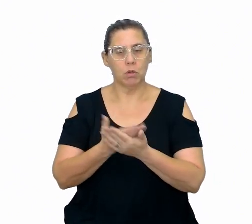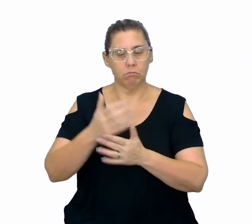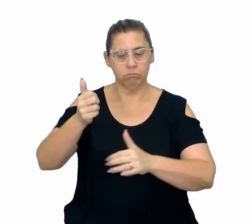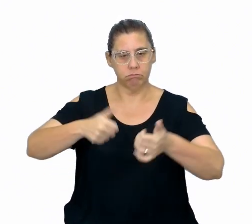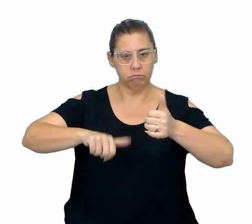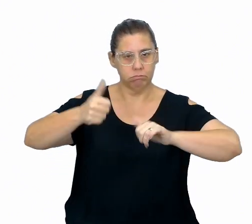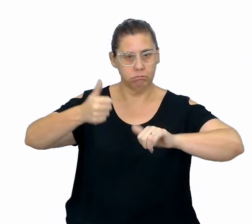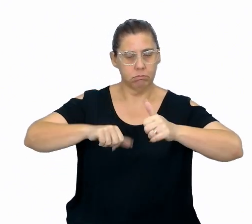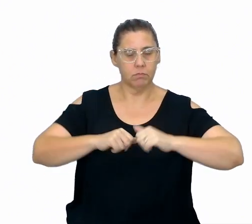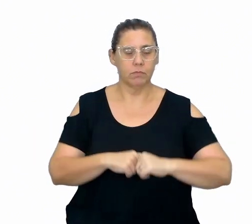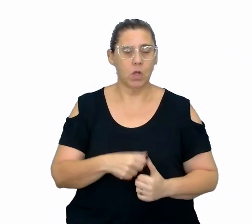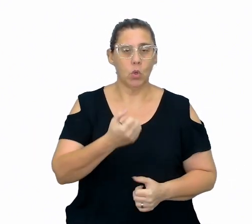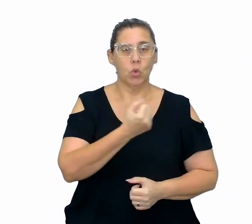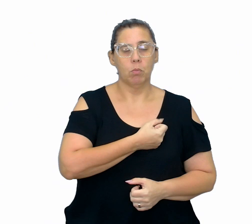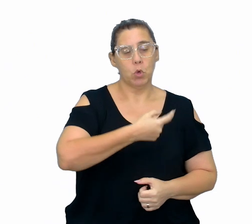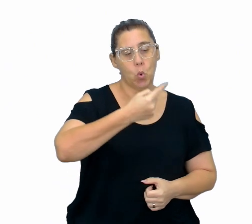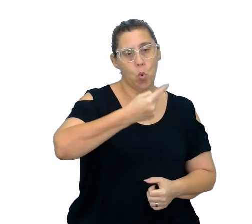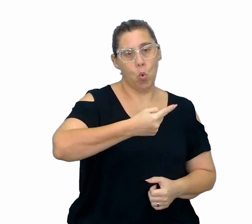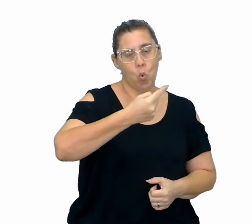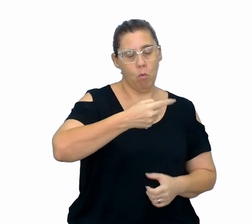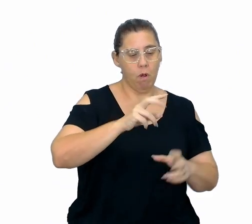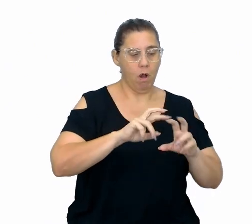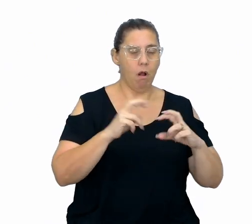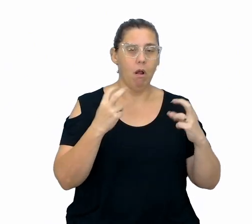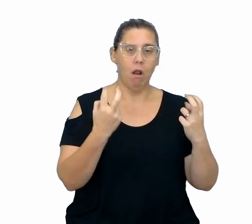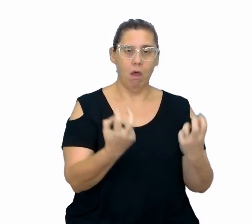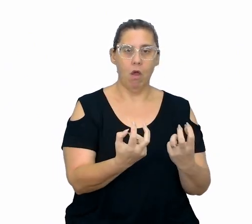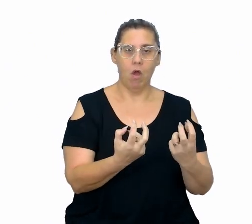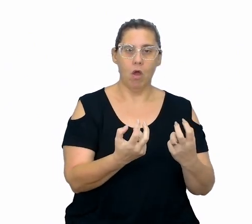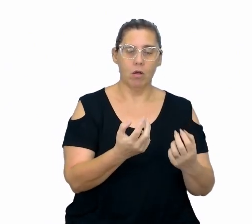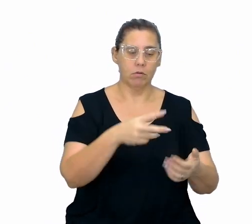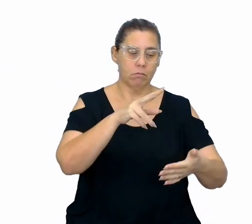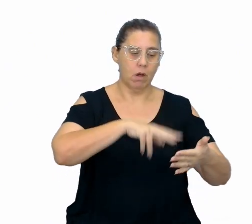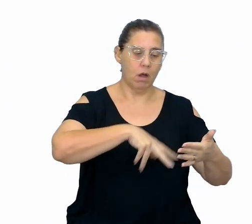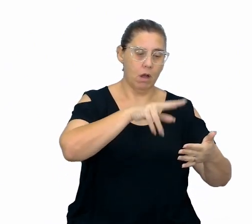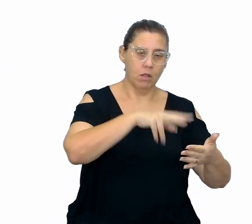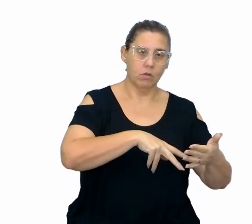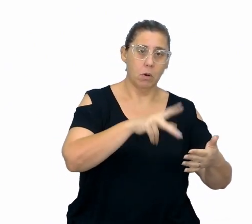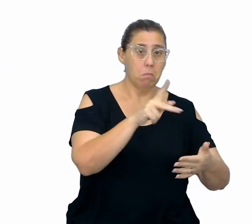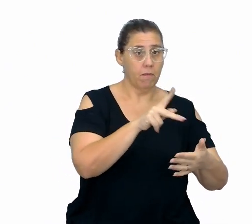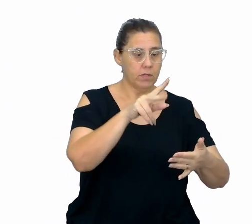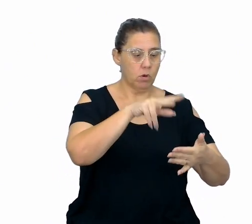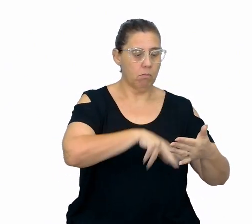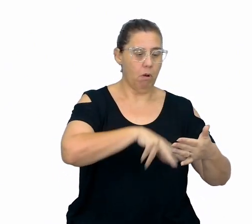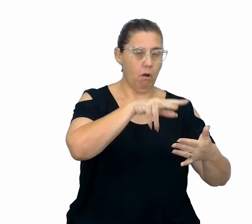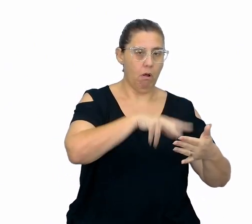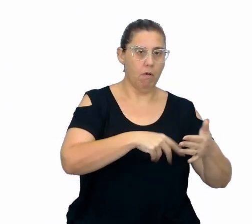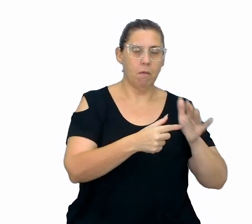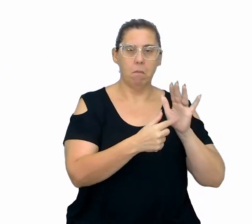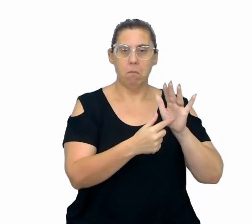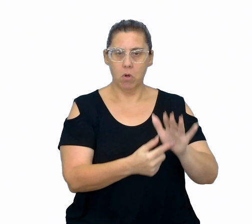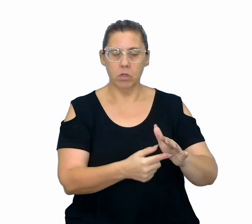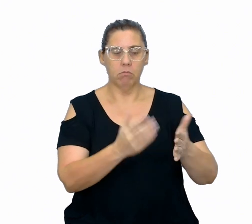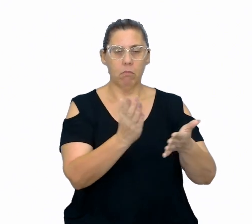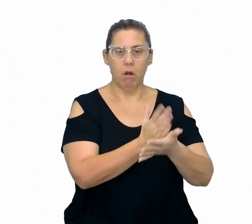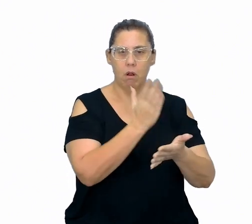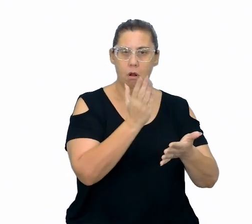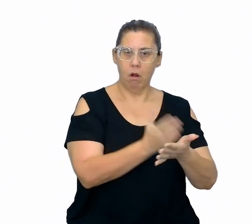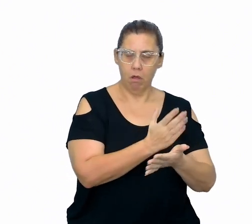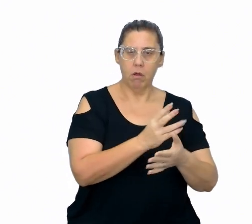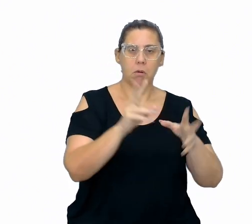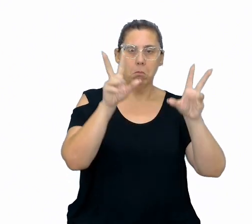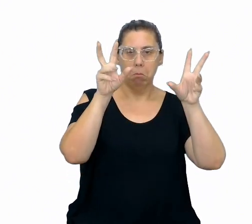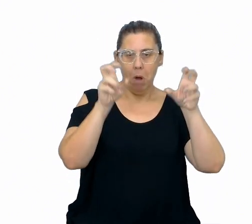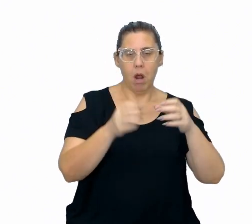analisamos. Na aula 1, que é a roda de leitura, a leitura foi feita pelo professor. Foram apresentados livros,